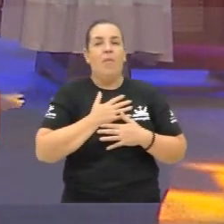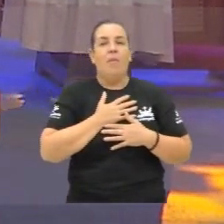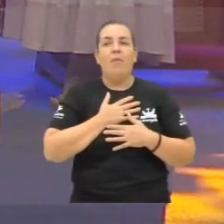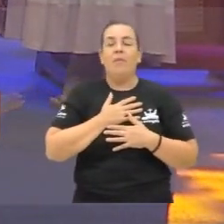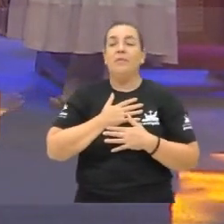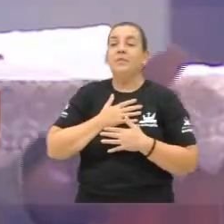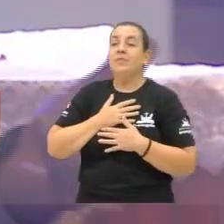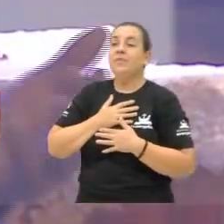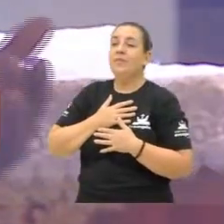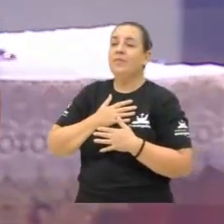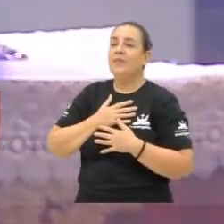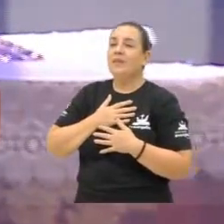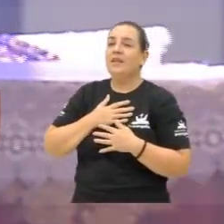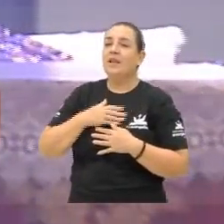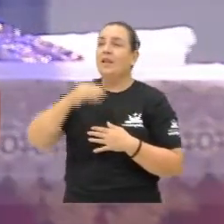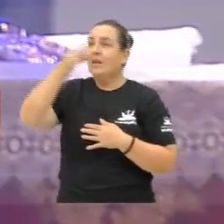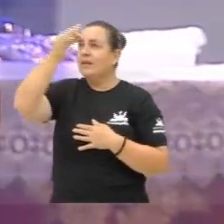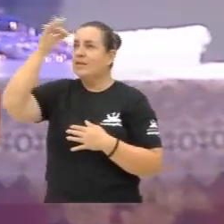Canta você também, Espírito.